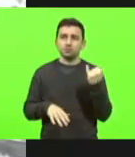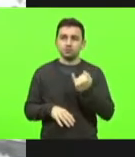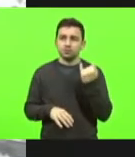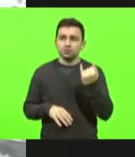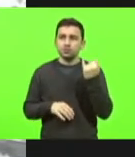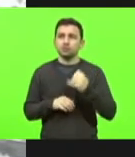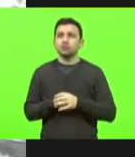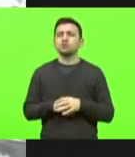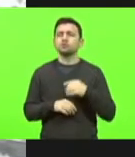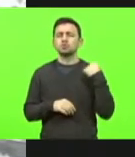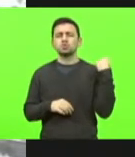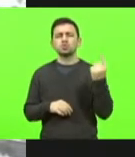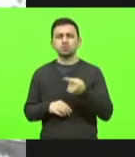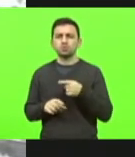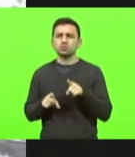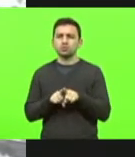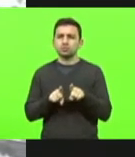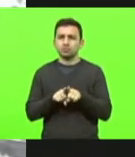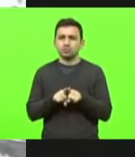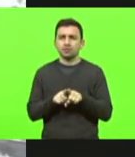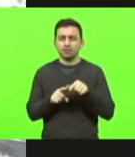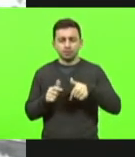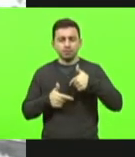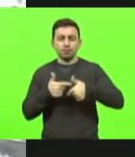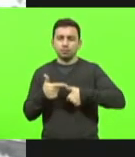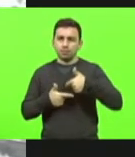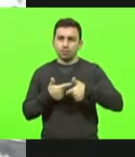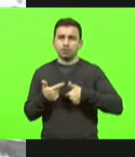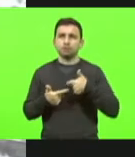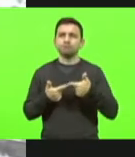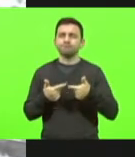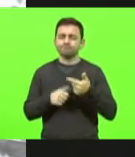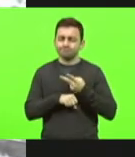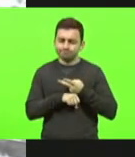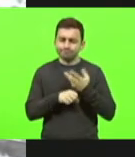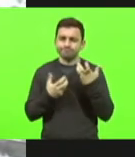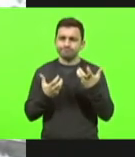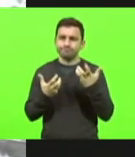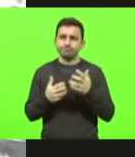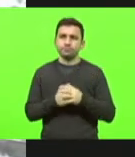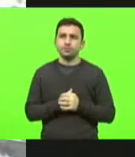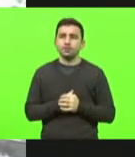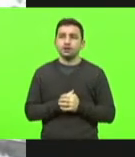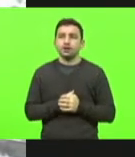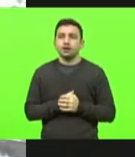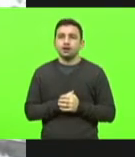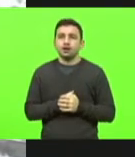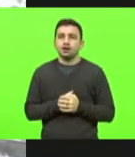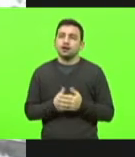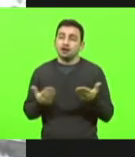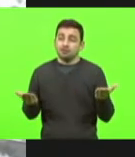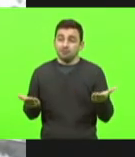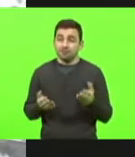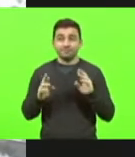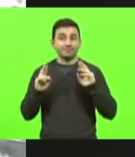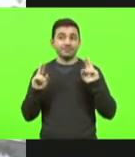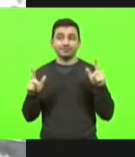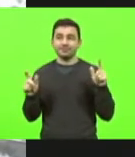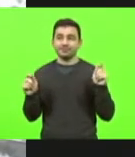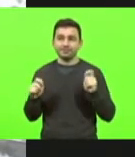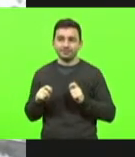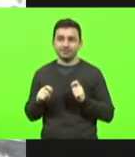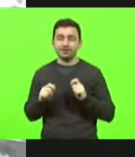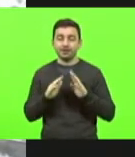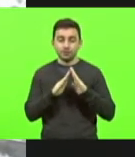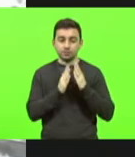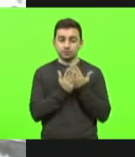também, com o nosso trabalho aqui, buscamos também. Então, é uma oportunidade ímpar, né, e, sem dúvida nenhuma, a escola também